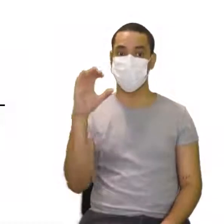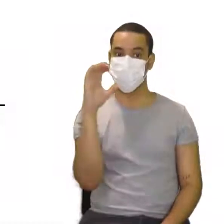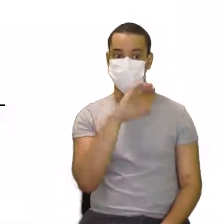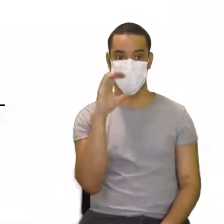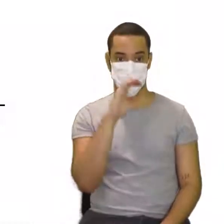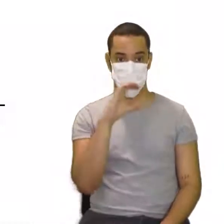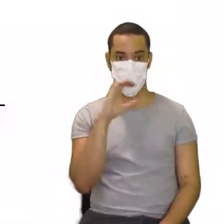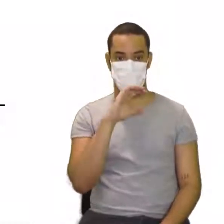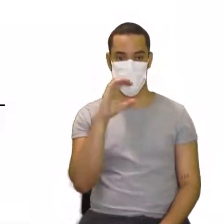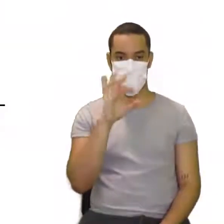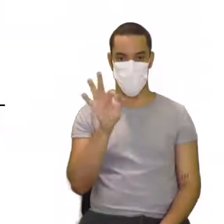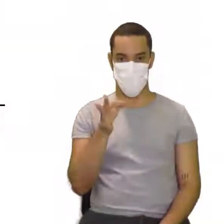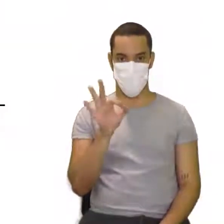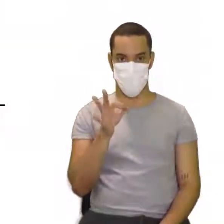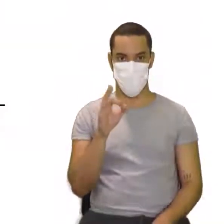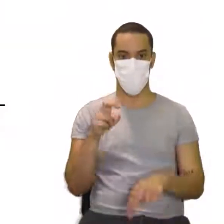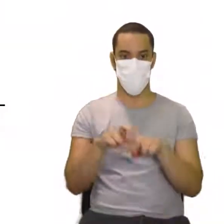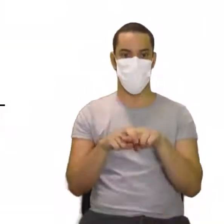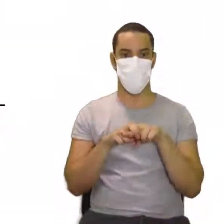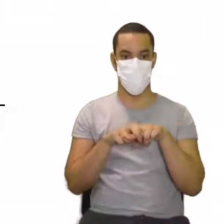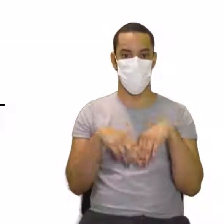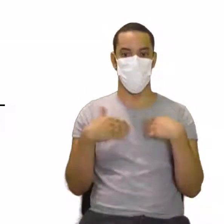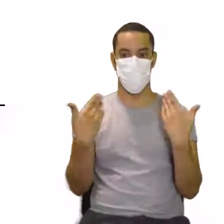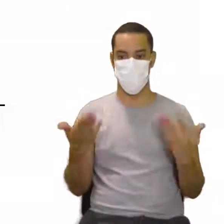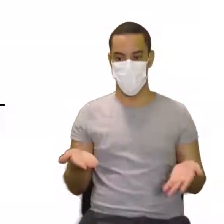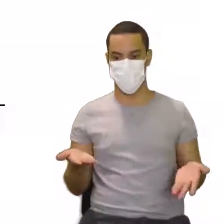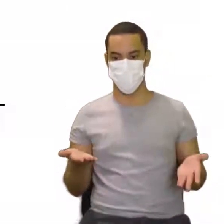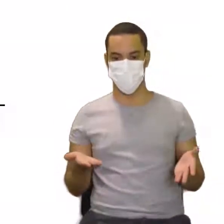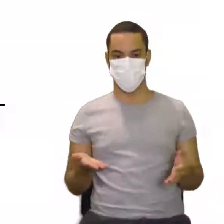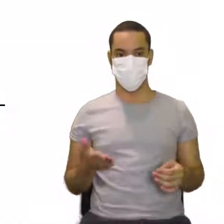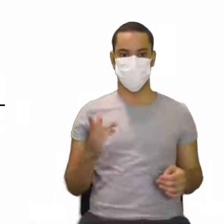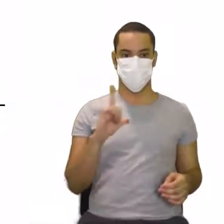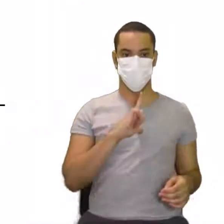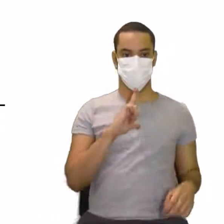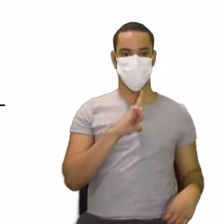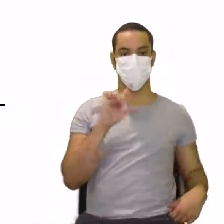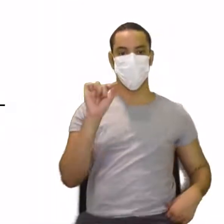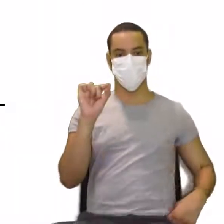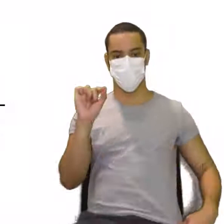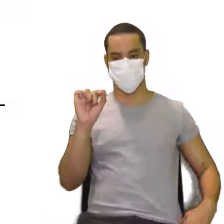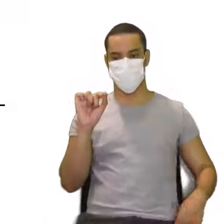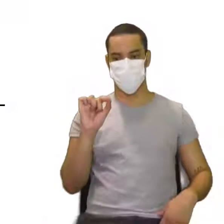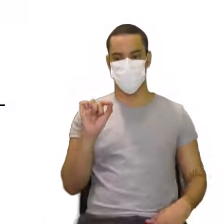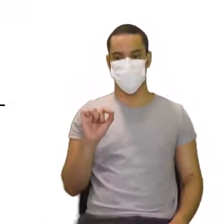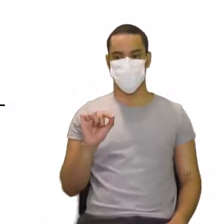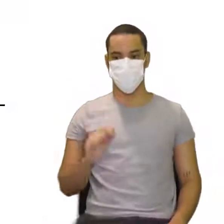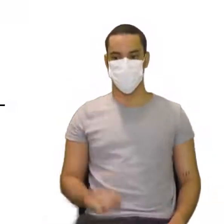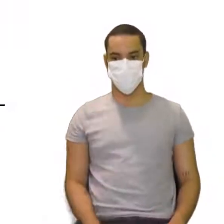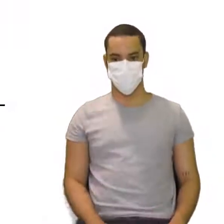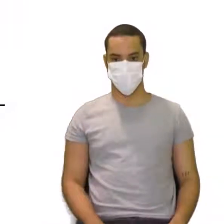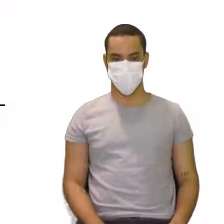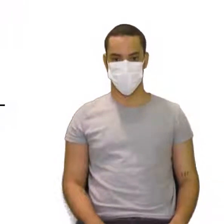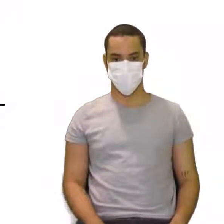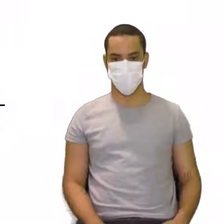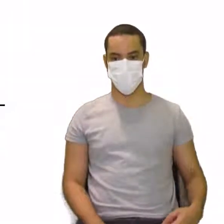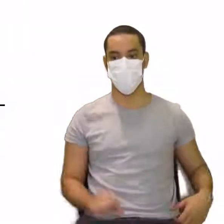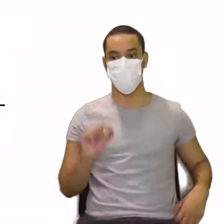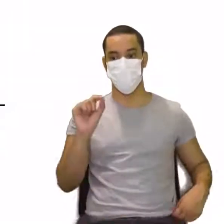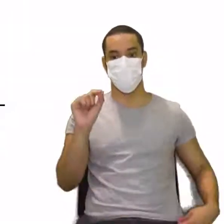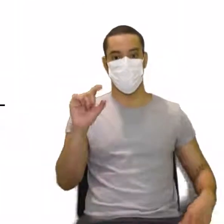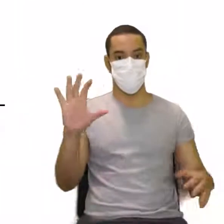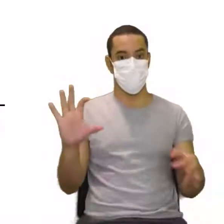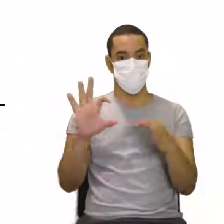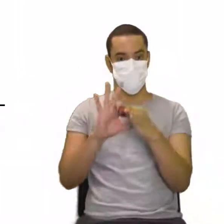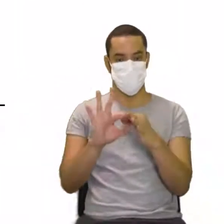velocidade, ok, pessoal? Bom, aqui nós temos o seguinte, tá? O que vai estar